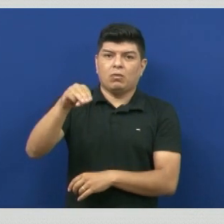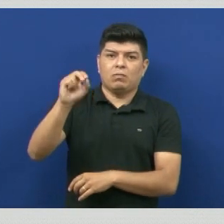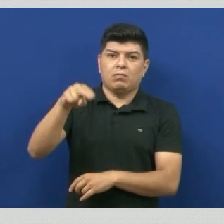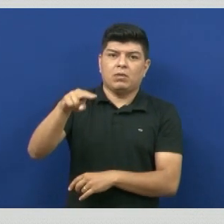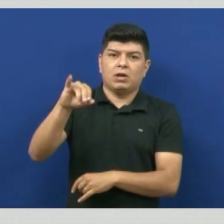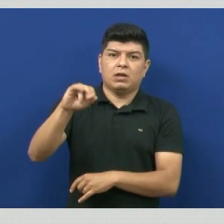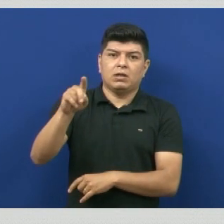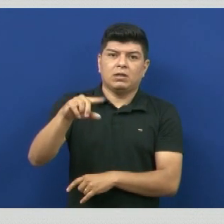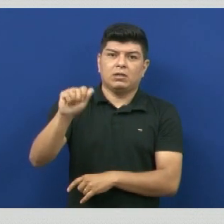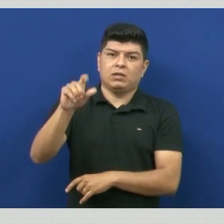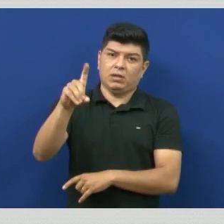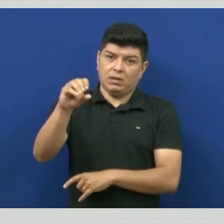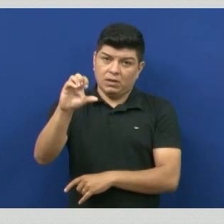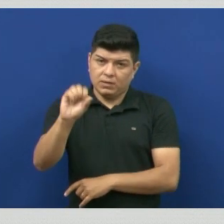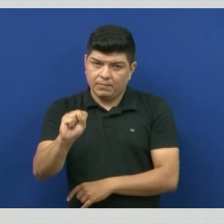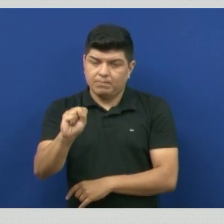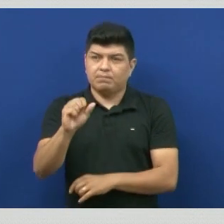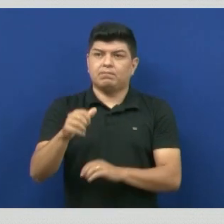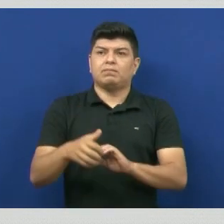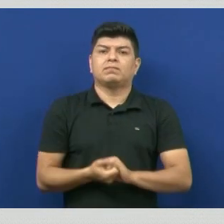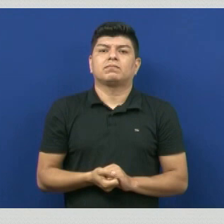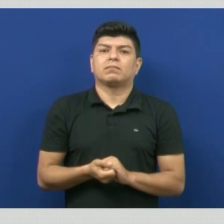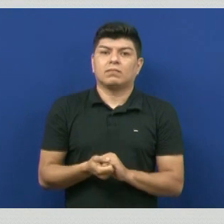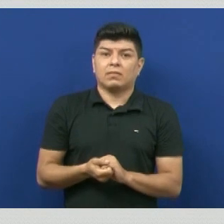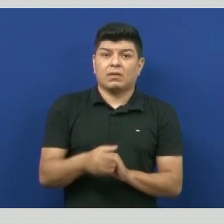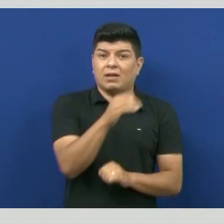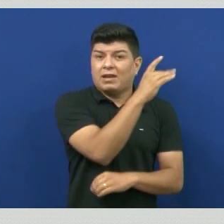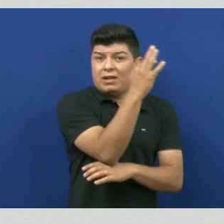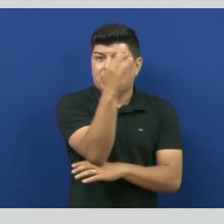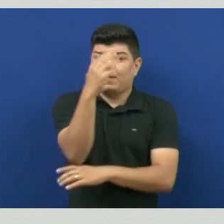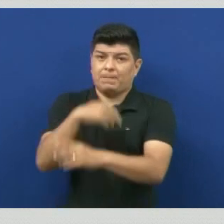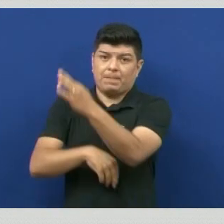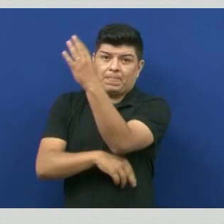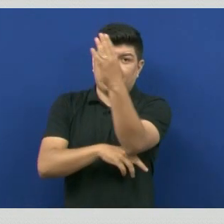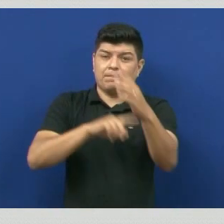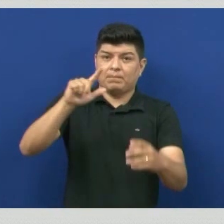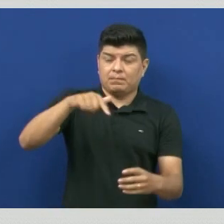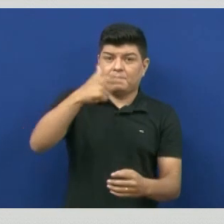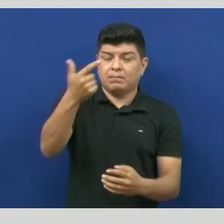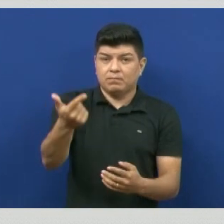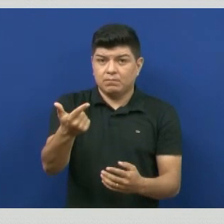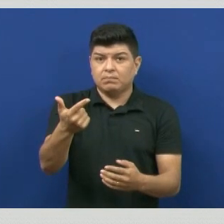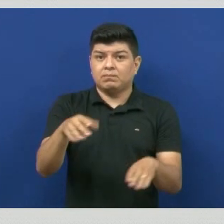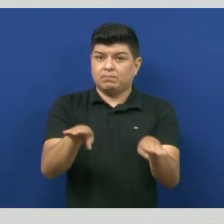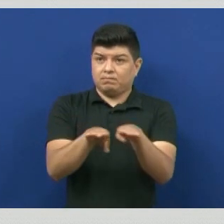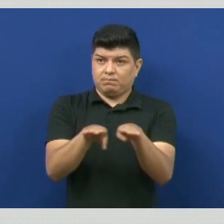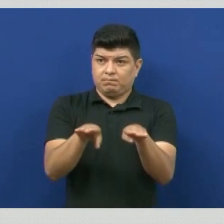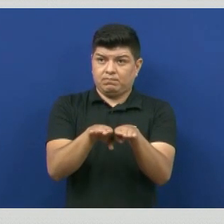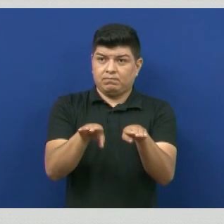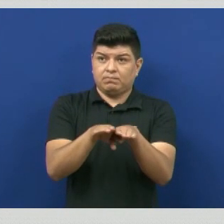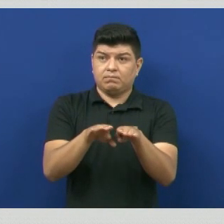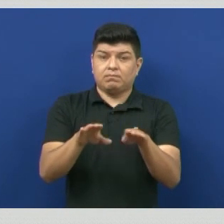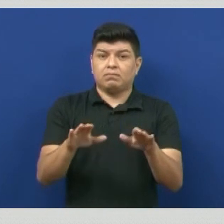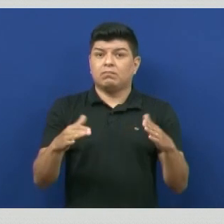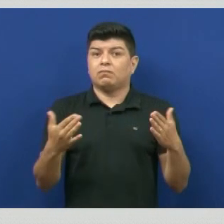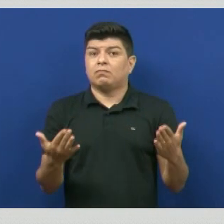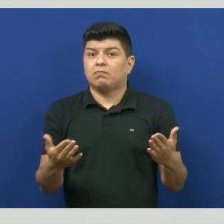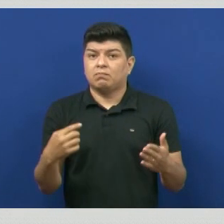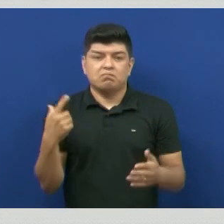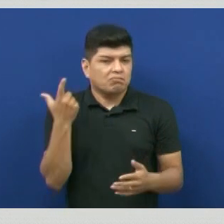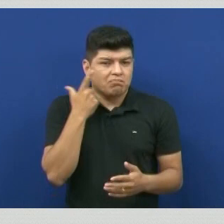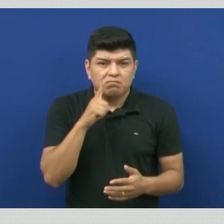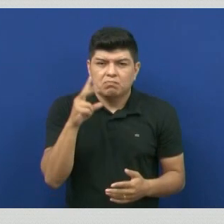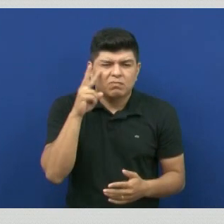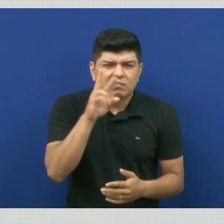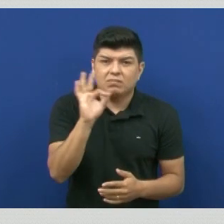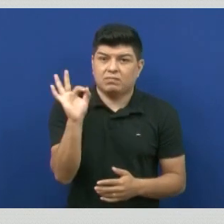da paisagem. A paisagem tem ainda outros tipos de elementos, tá, pessoal? Os quais nós não